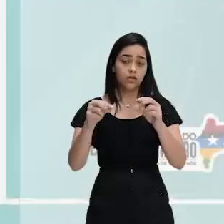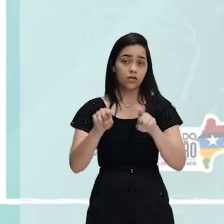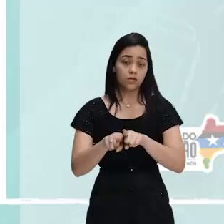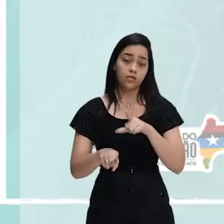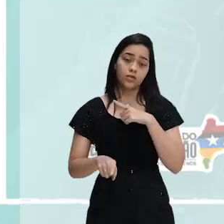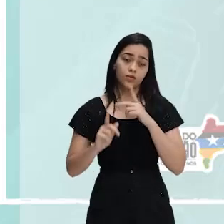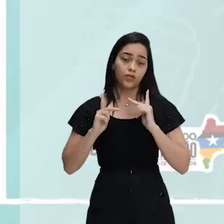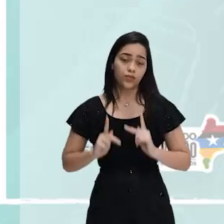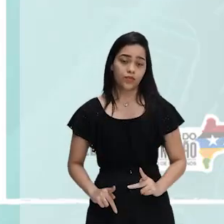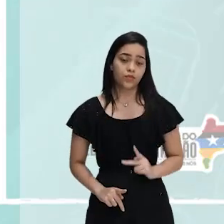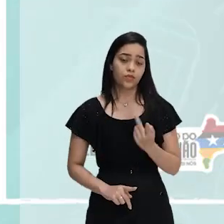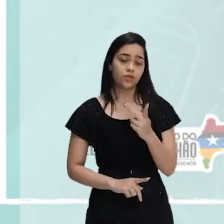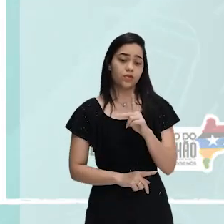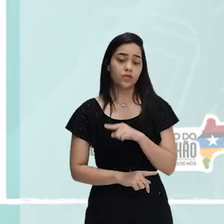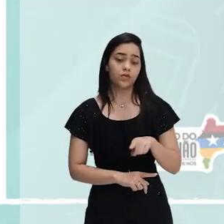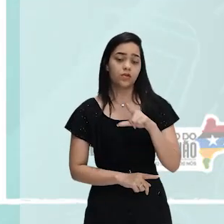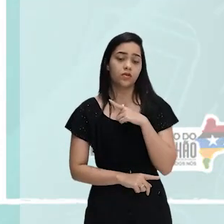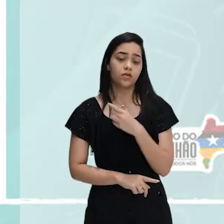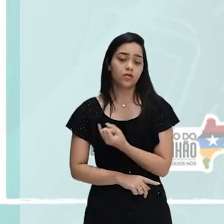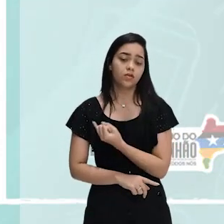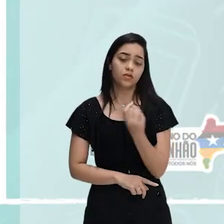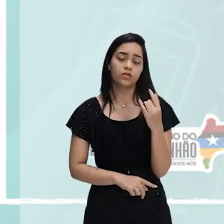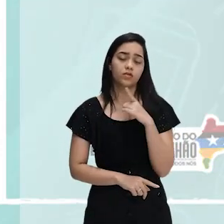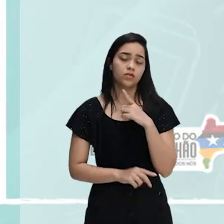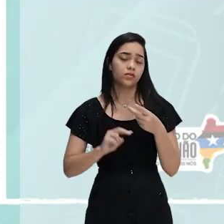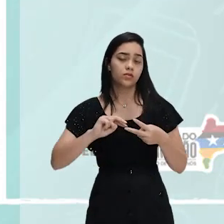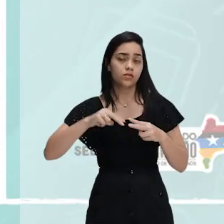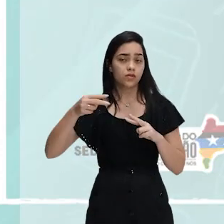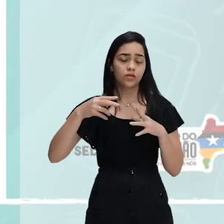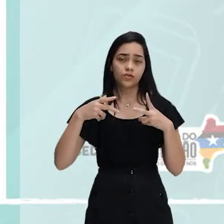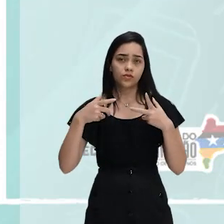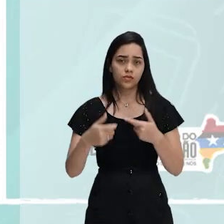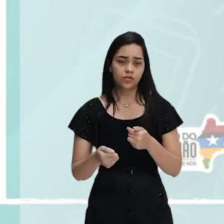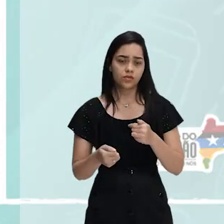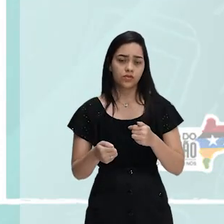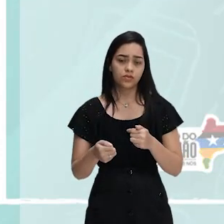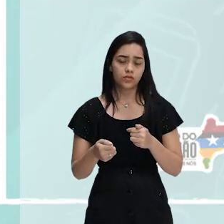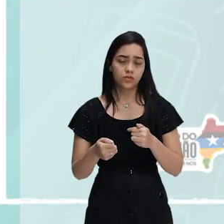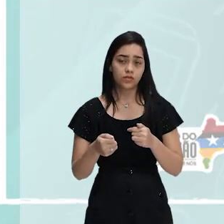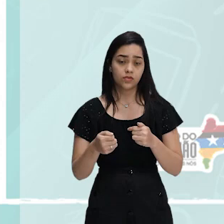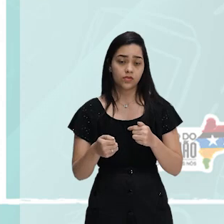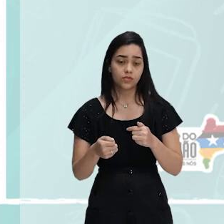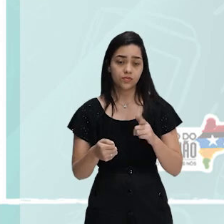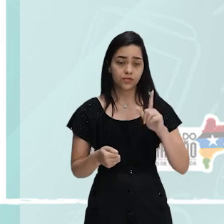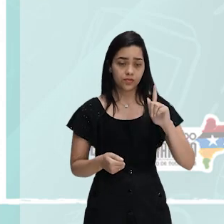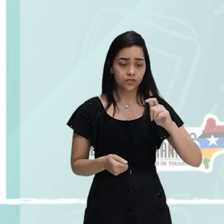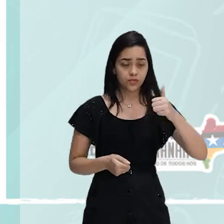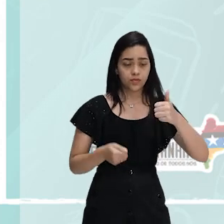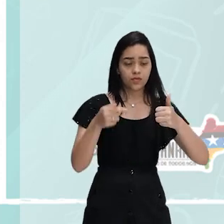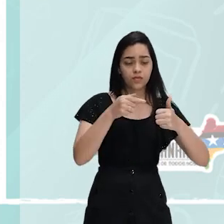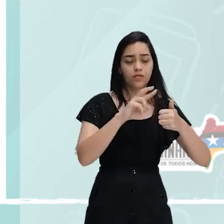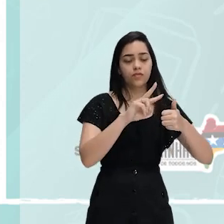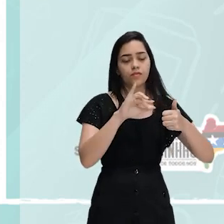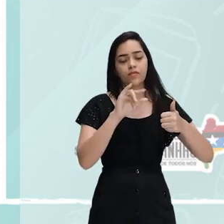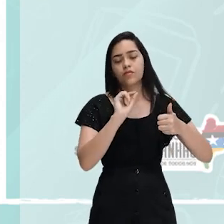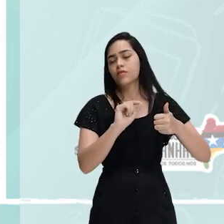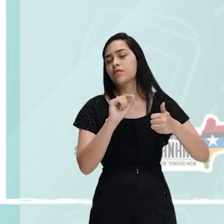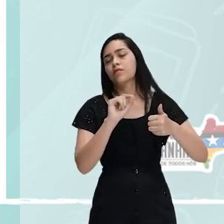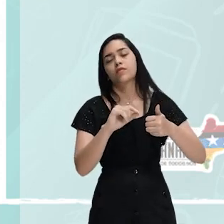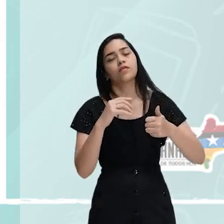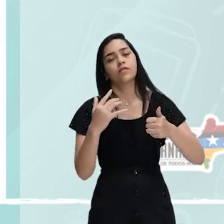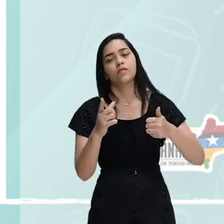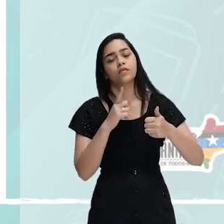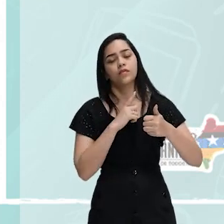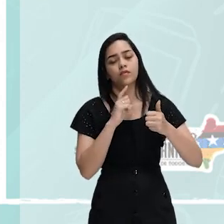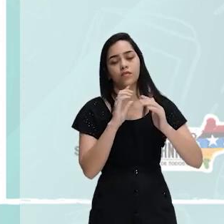aqui é o comportamento da quantidade do DNA ao longo do ciclo. Em G1, os cromossomos eles